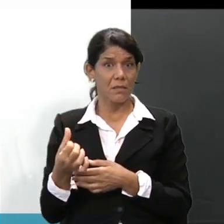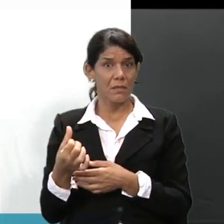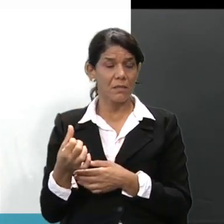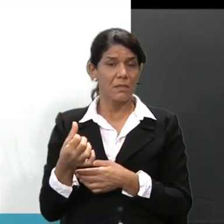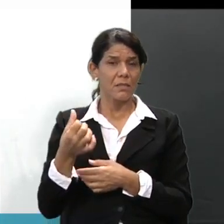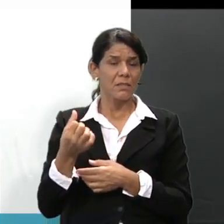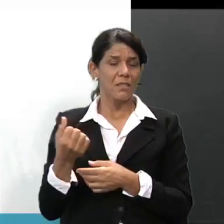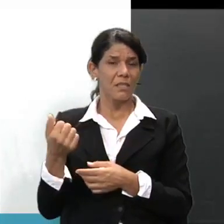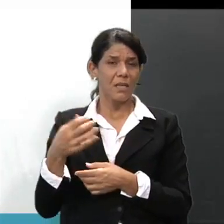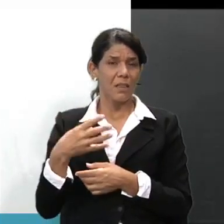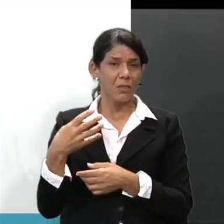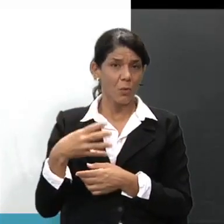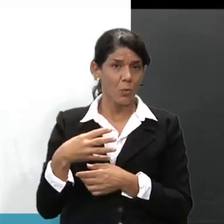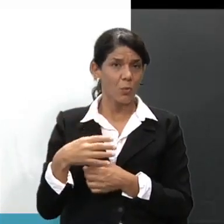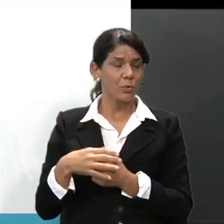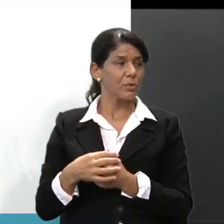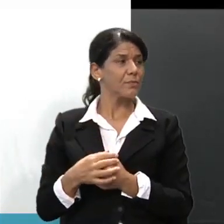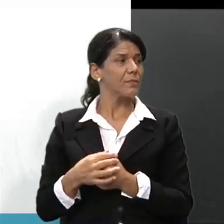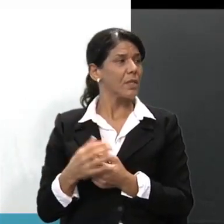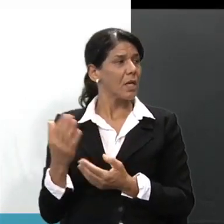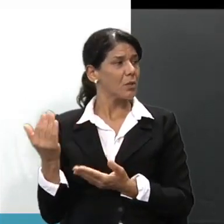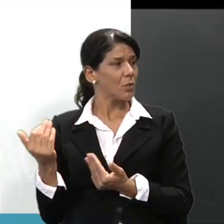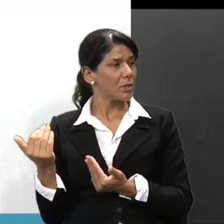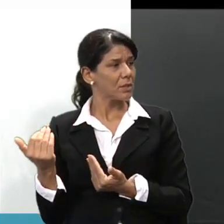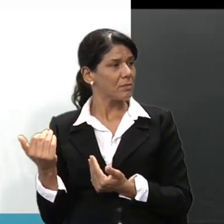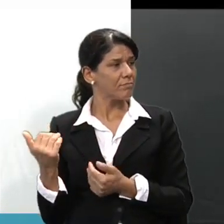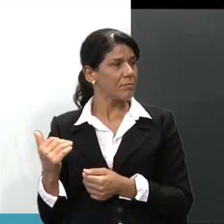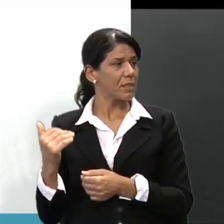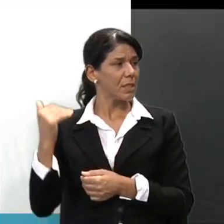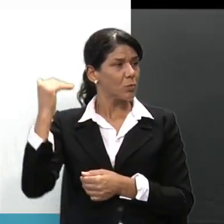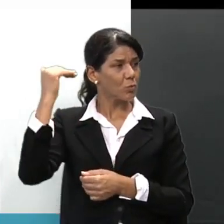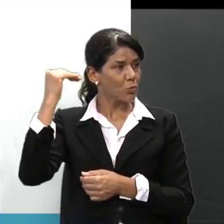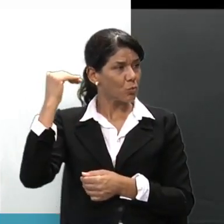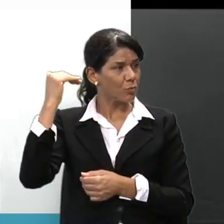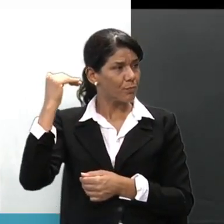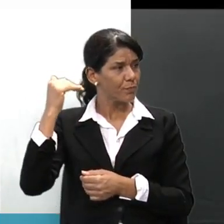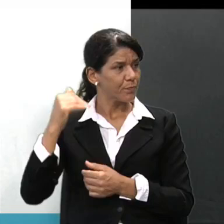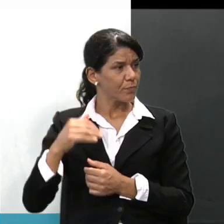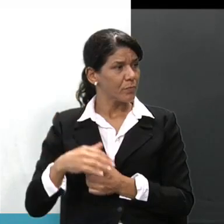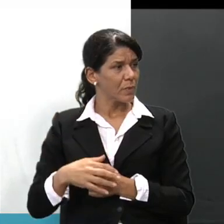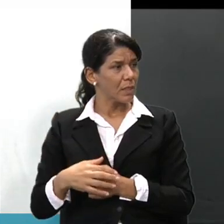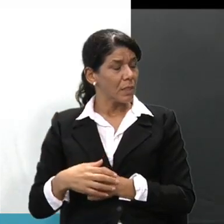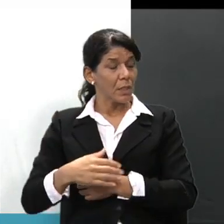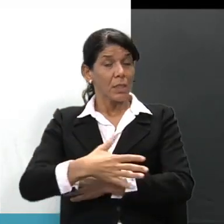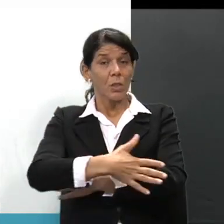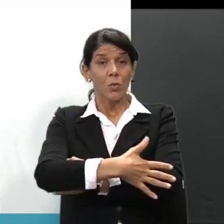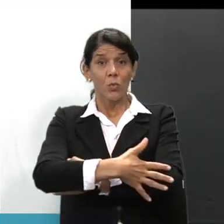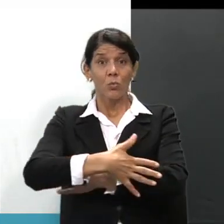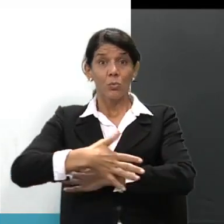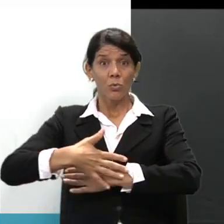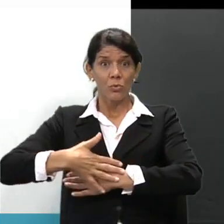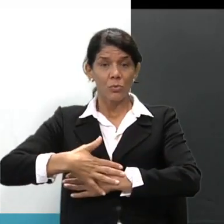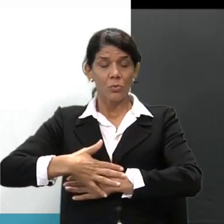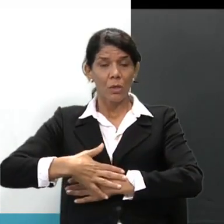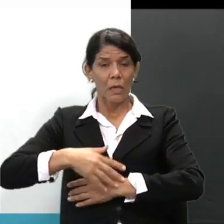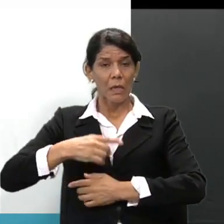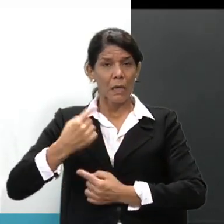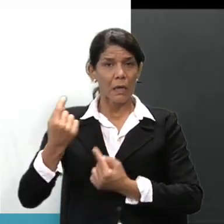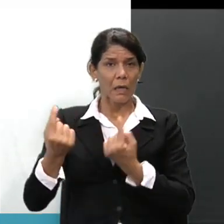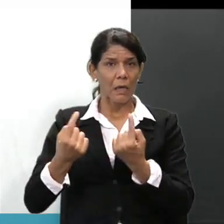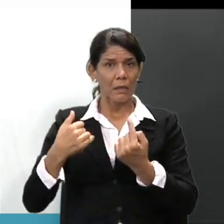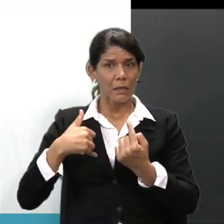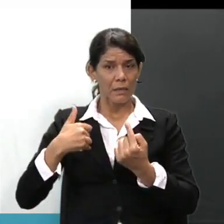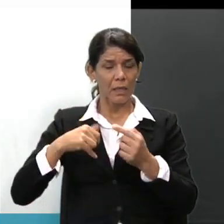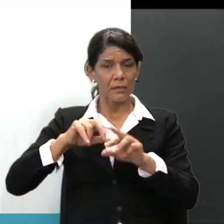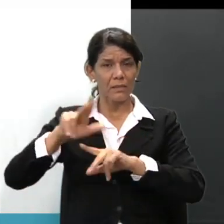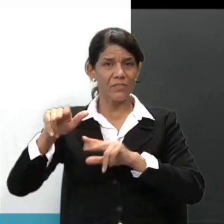de 6 a 14, adolescentes e adultos. E a musculatura, ela varia muito conforme a